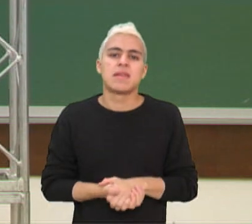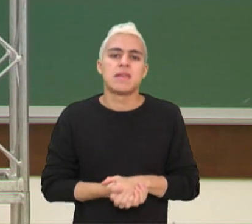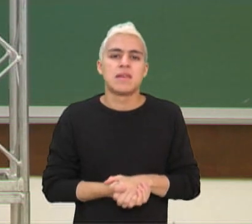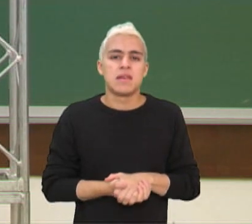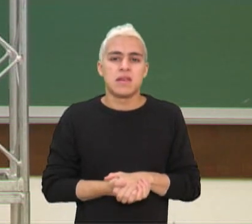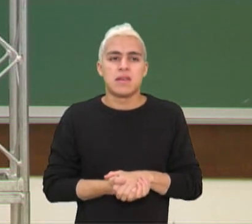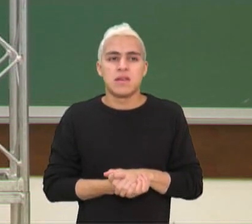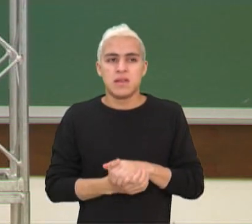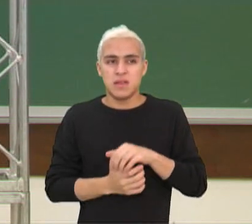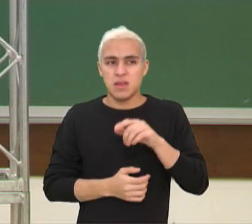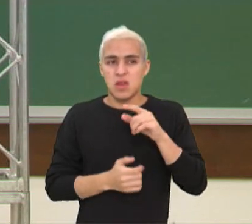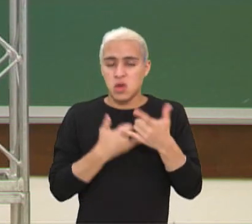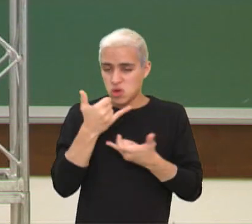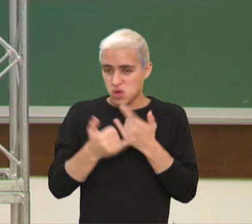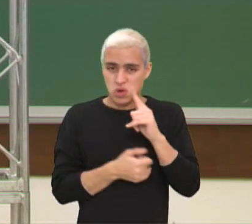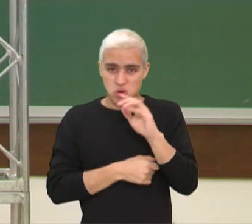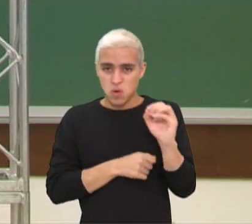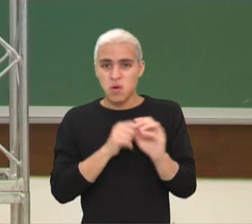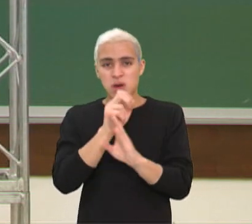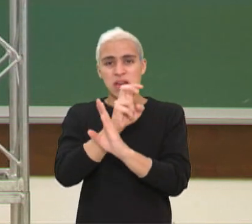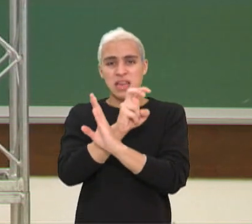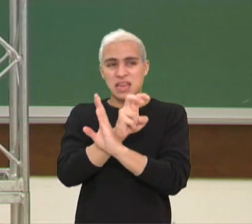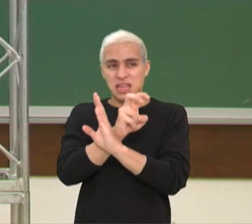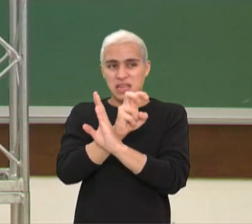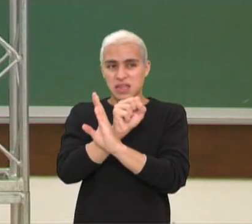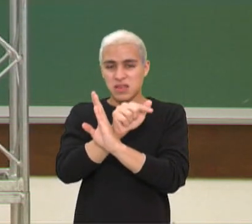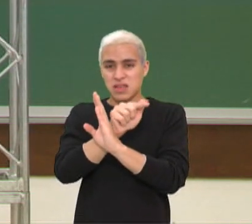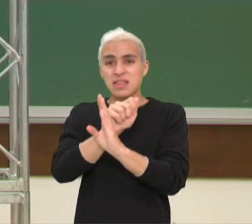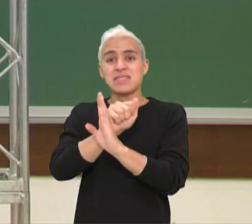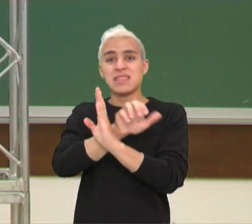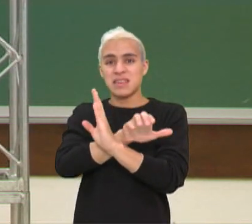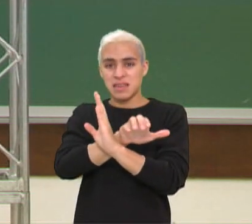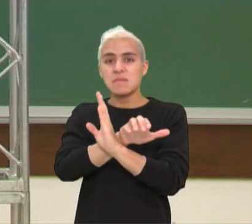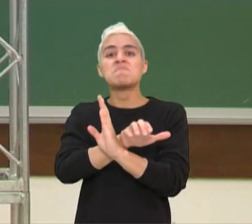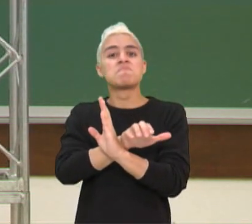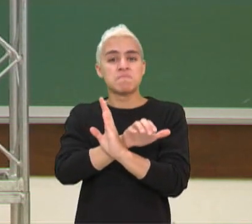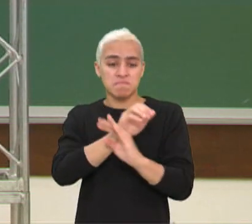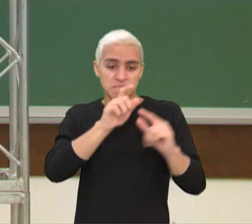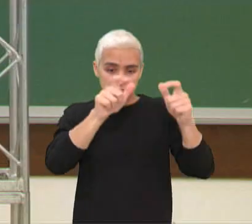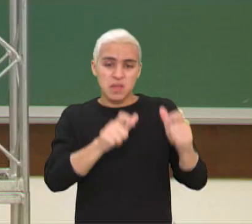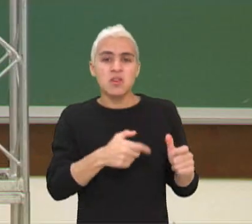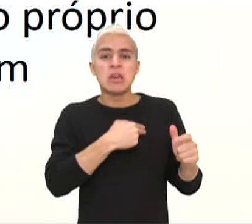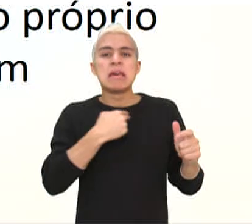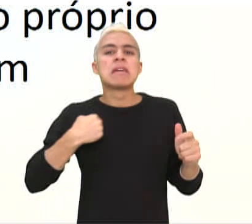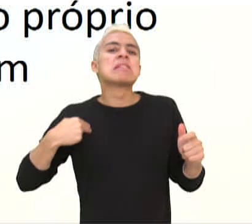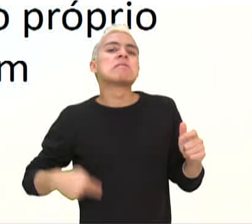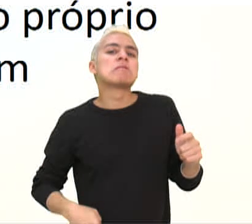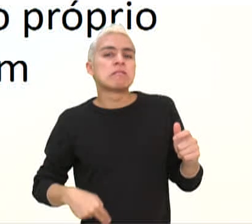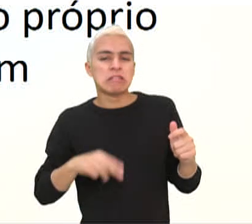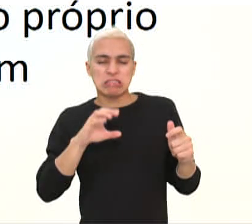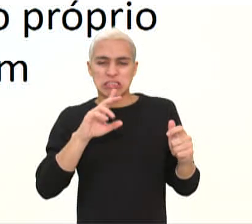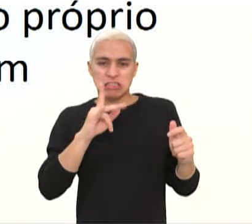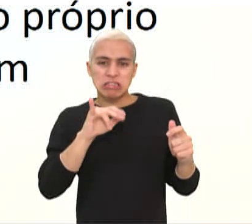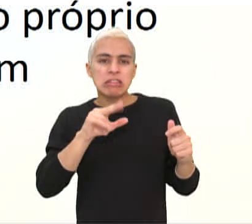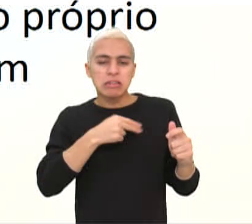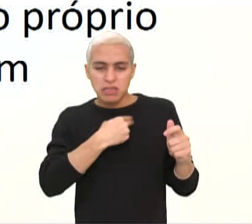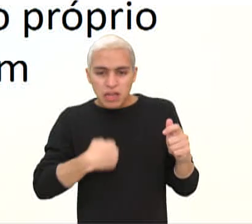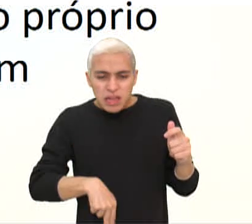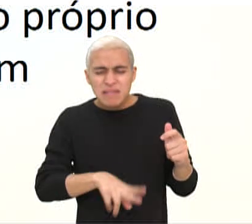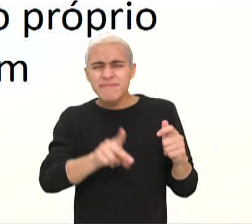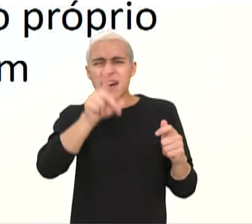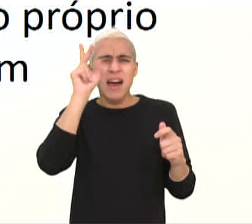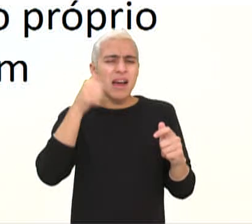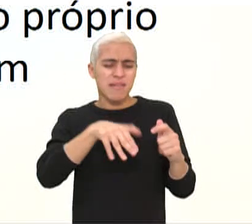O jogo Go, 587 a.C., né? Ele é da China. É um dos jogos mais antigos de tabuleiro